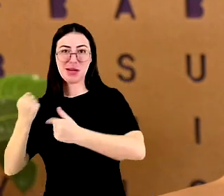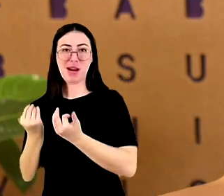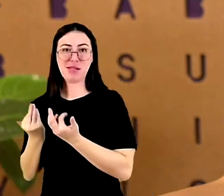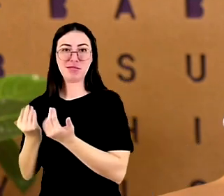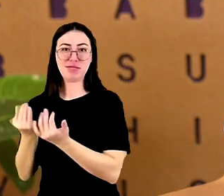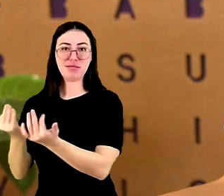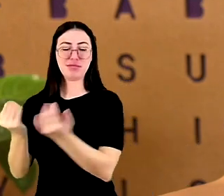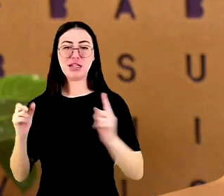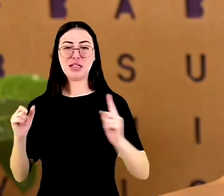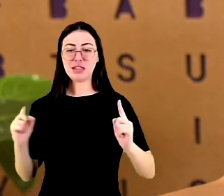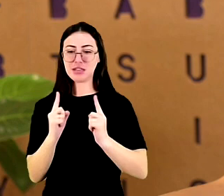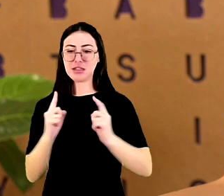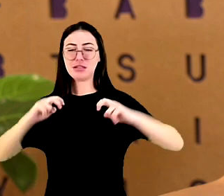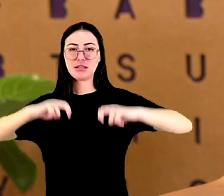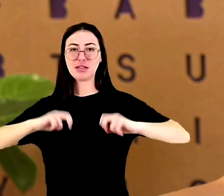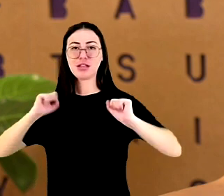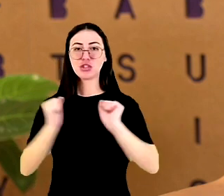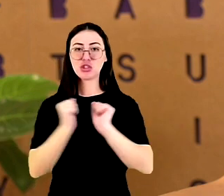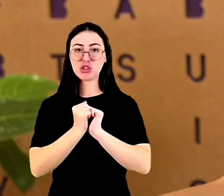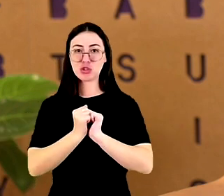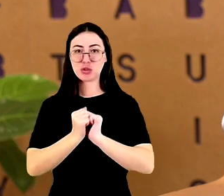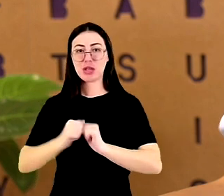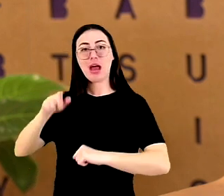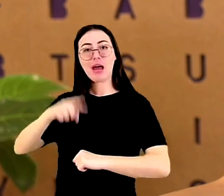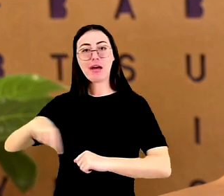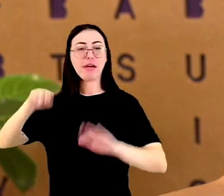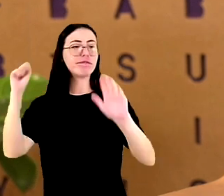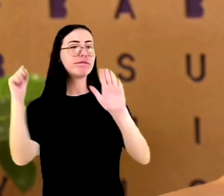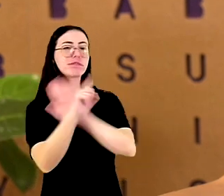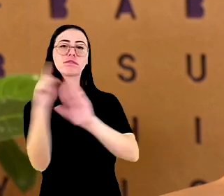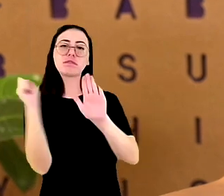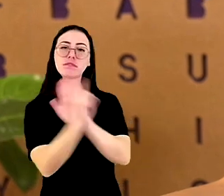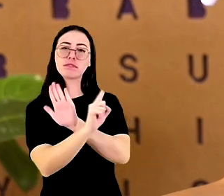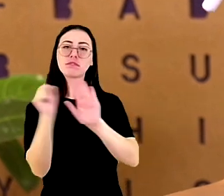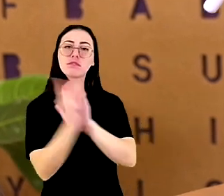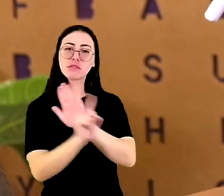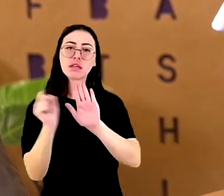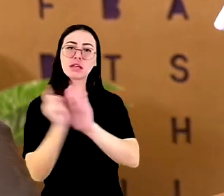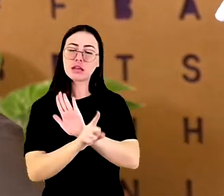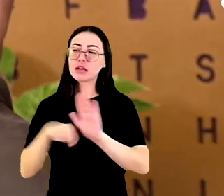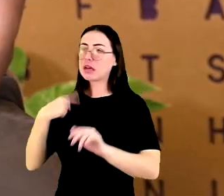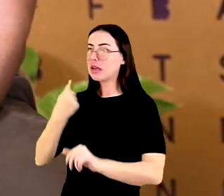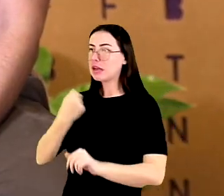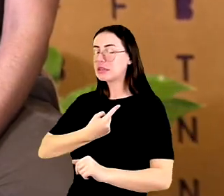eles fazendo muitas perguntas e muito, muito interessados em, de fato, aderir a essa tecnologia.